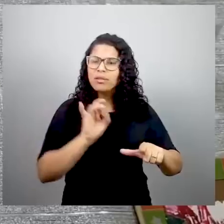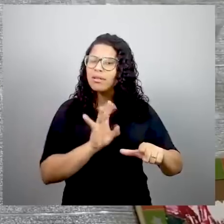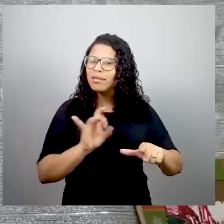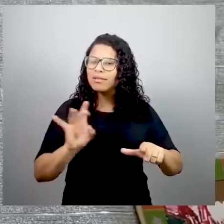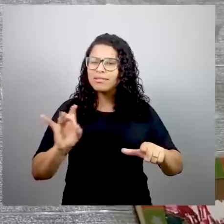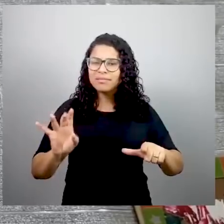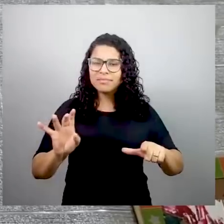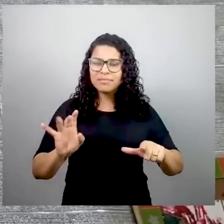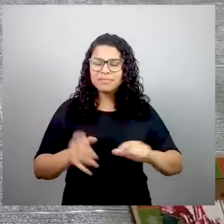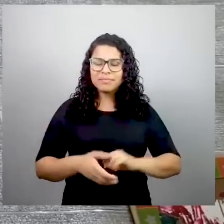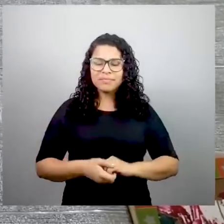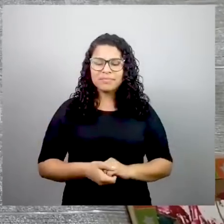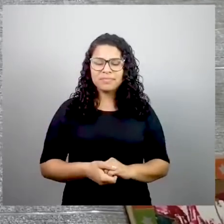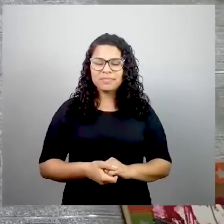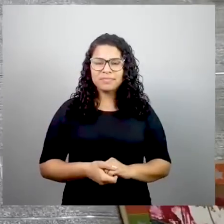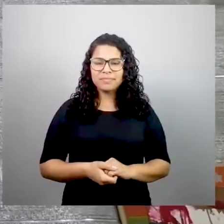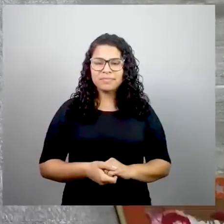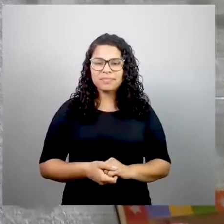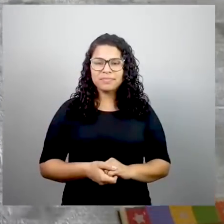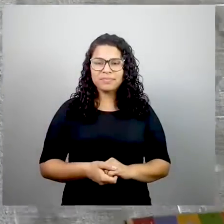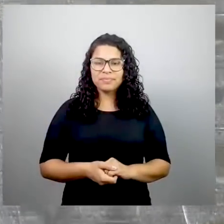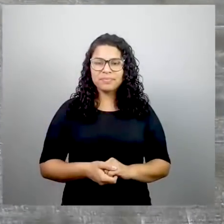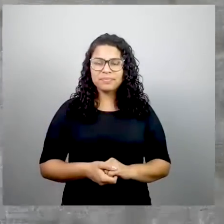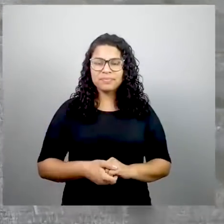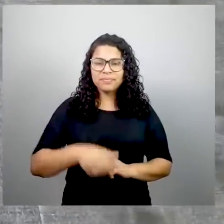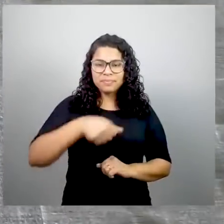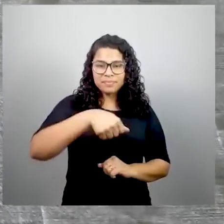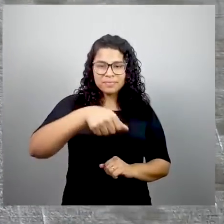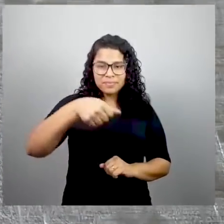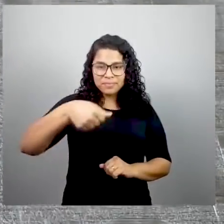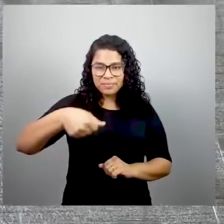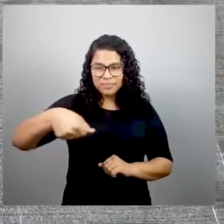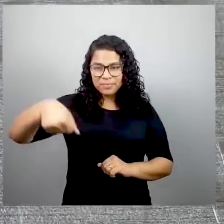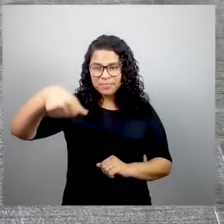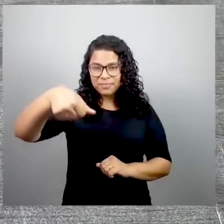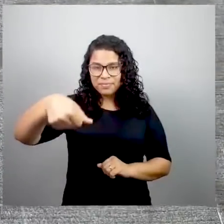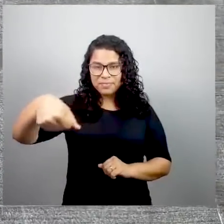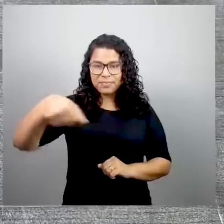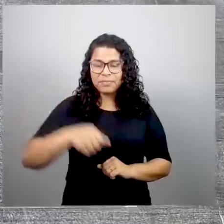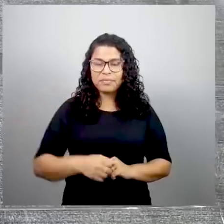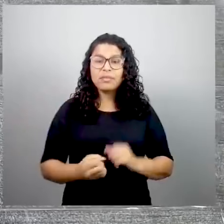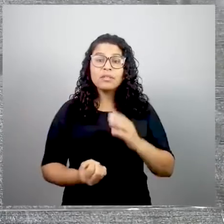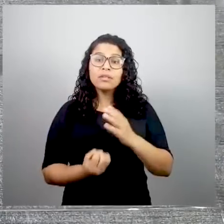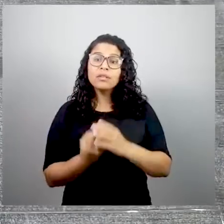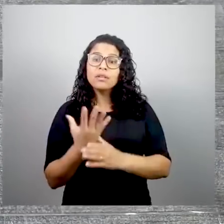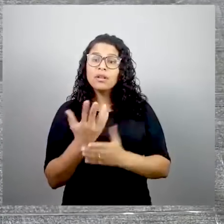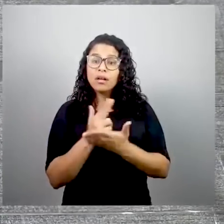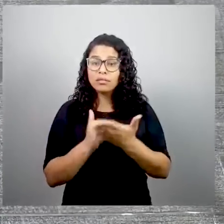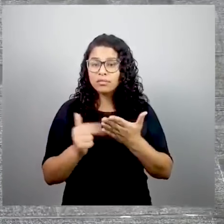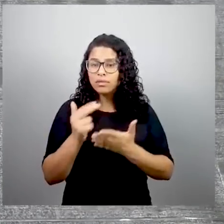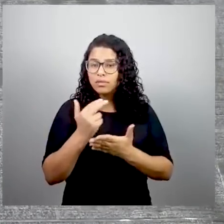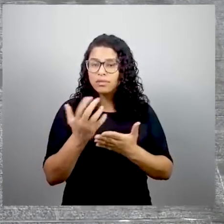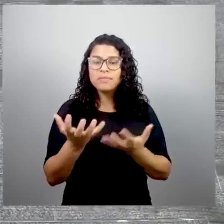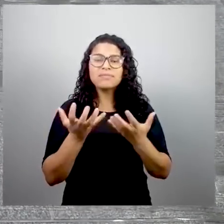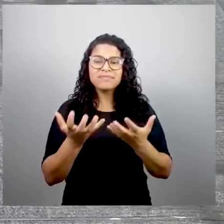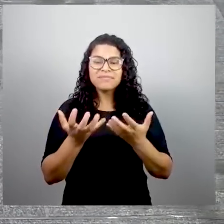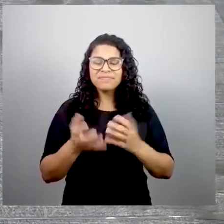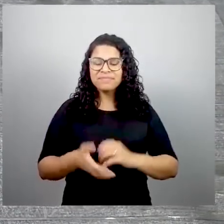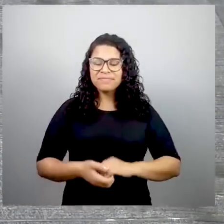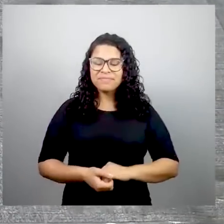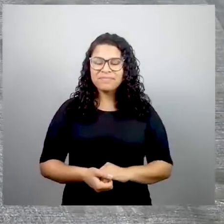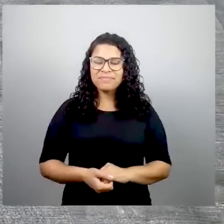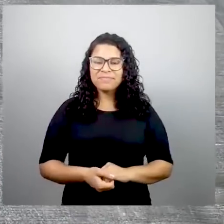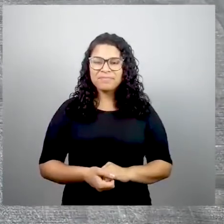Precisa, ó, pode ir colocando, que a partir daqui vocês criam o desenho que vocês